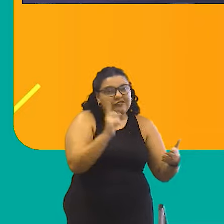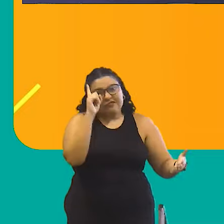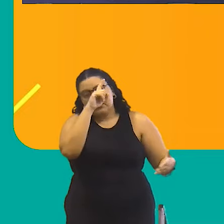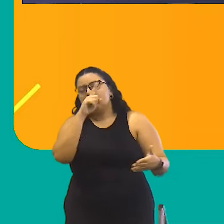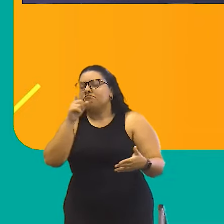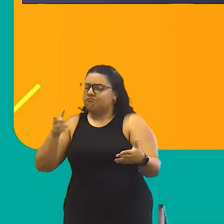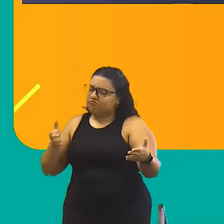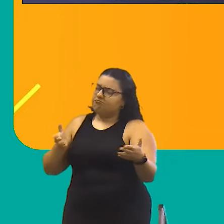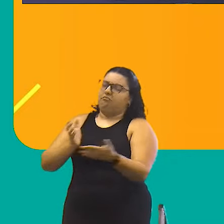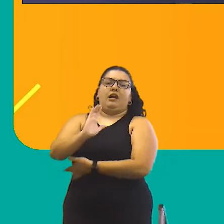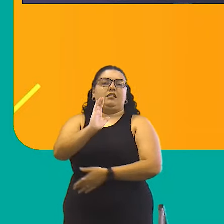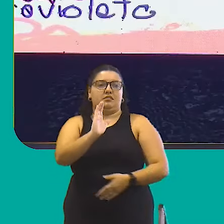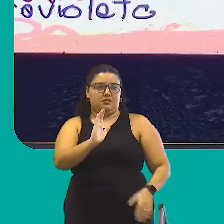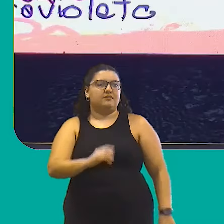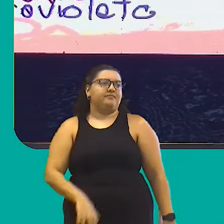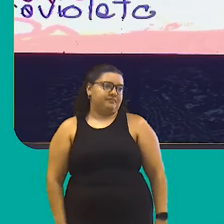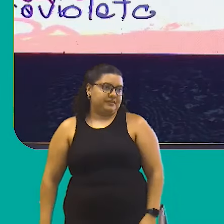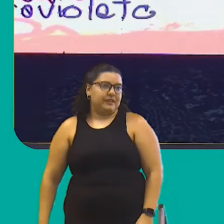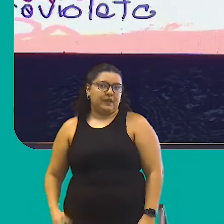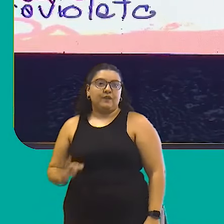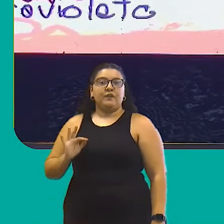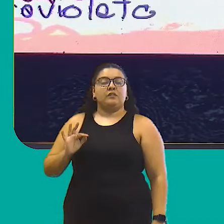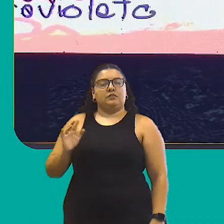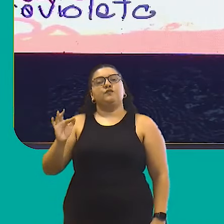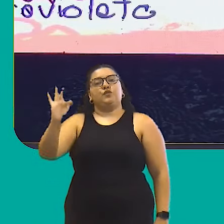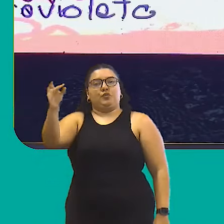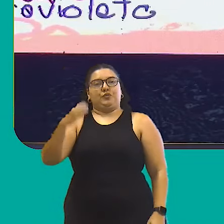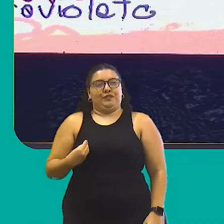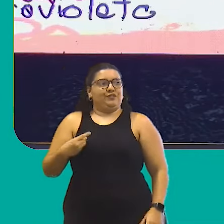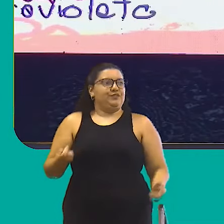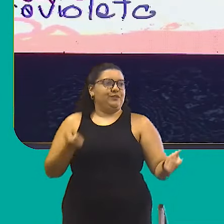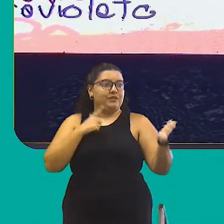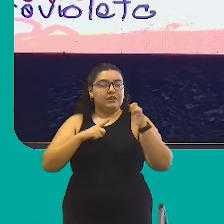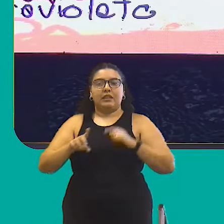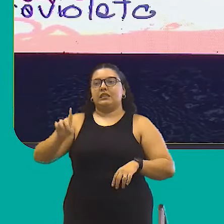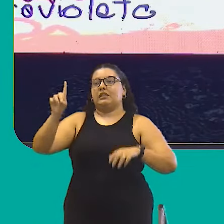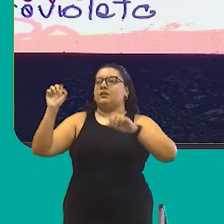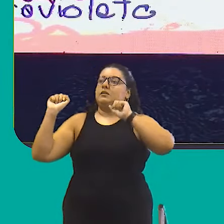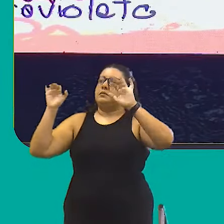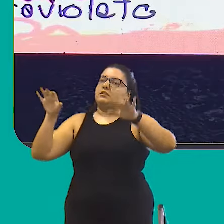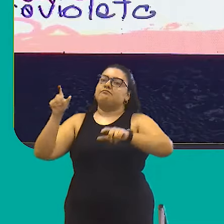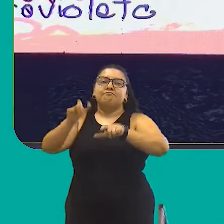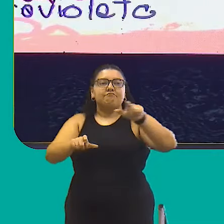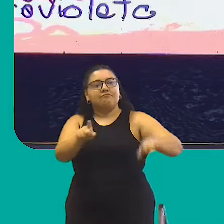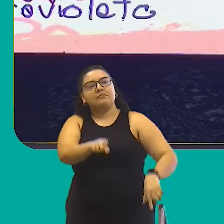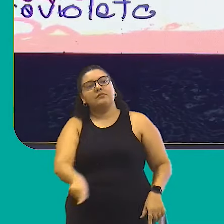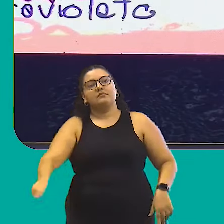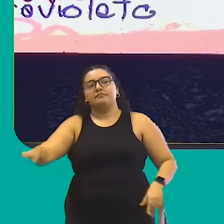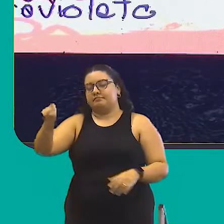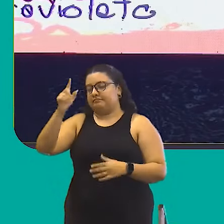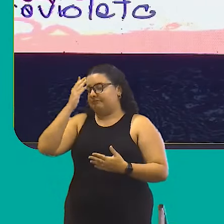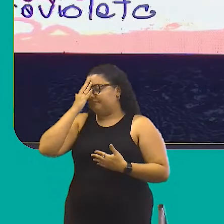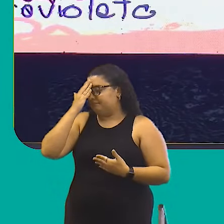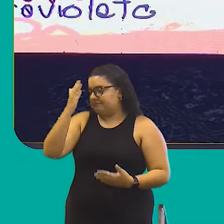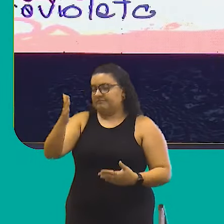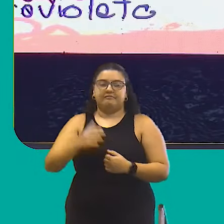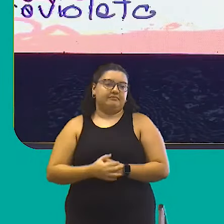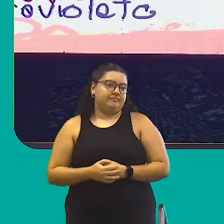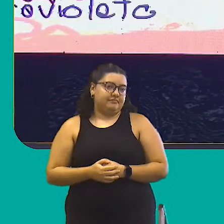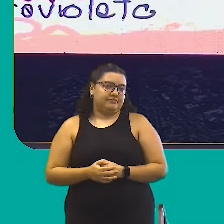as dificuldades e chegar no destino que vocês querem. Então que Deus abençoe cada um de vocês e muito obrigado por terem